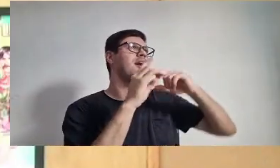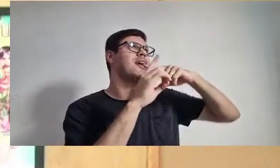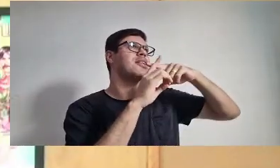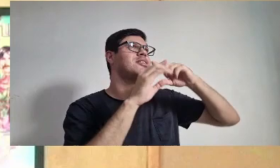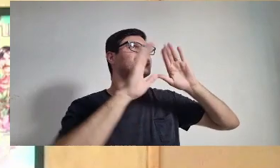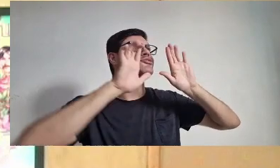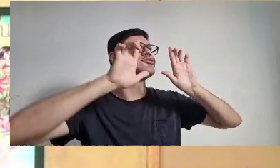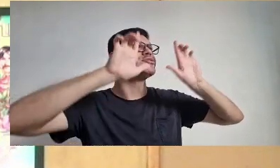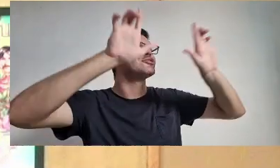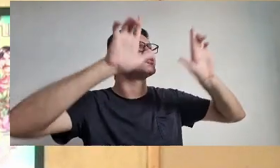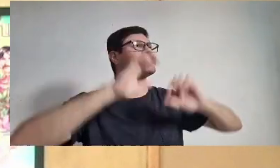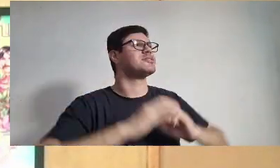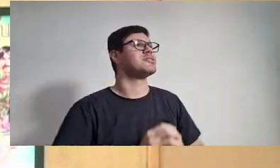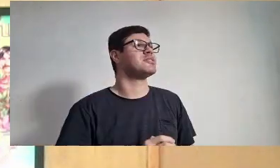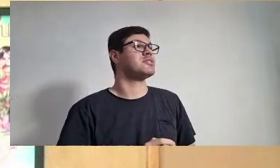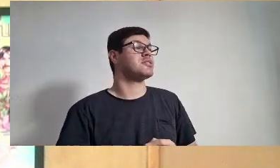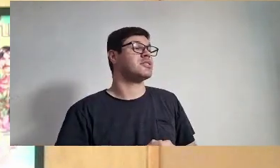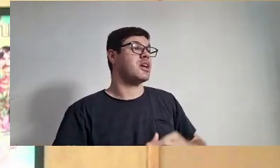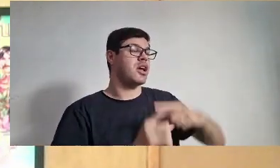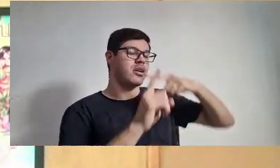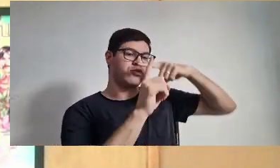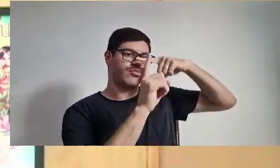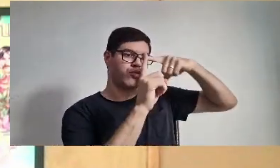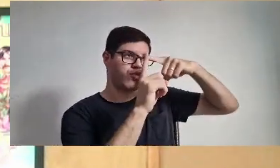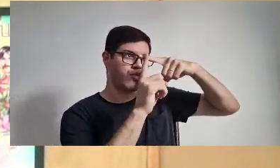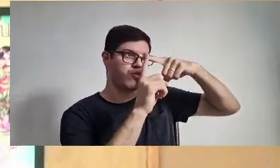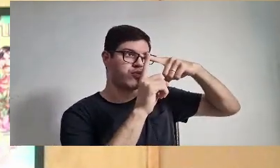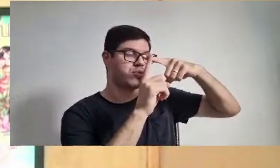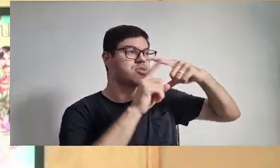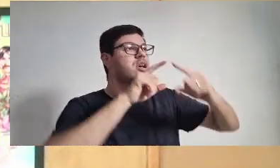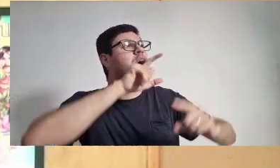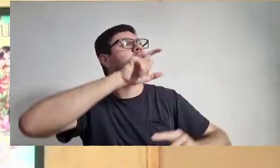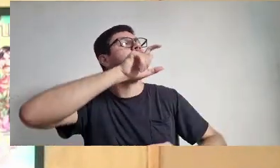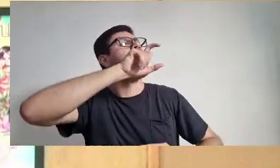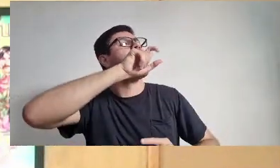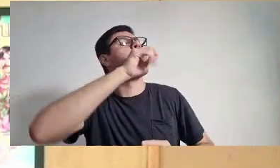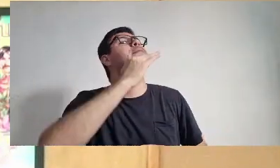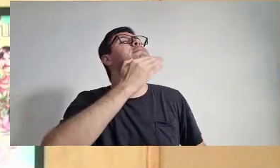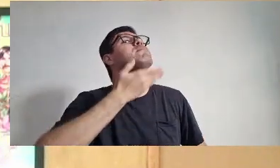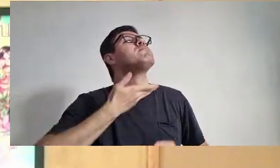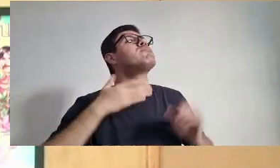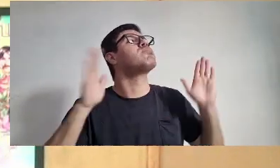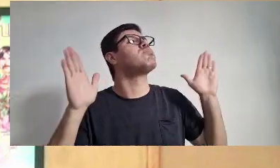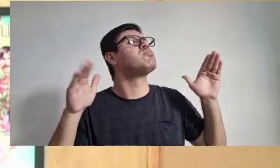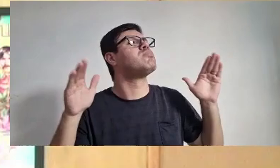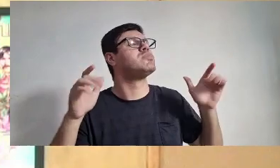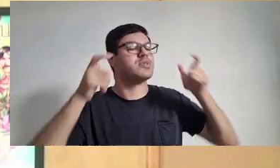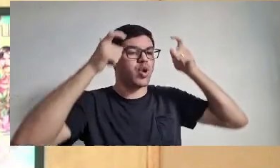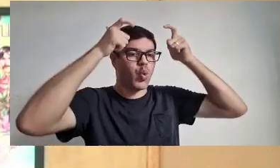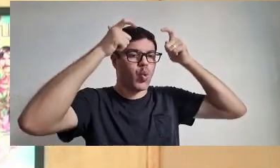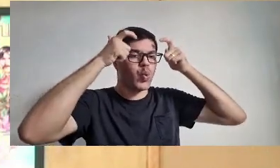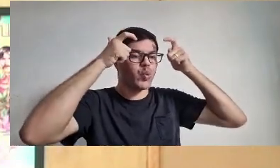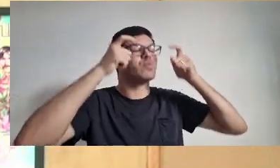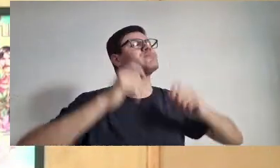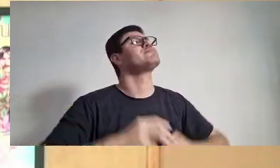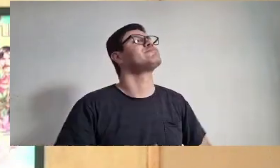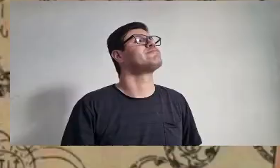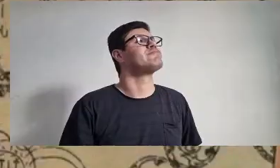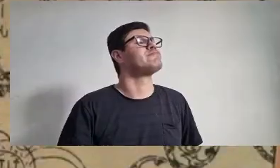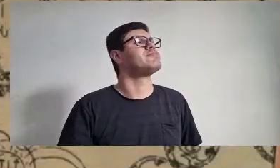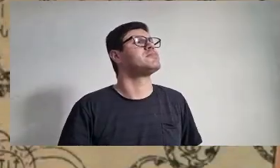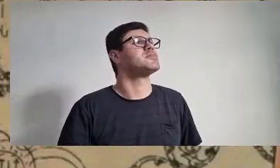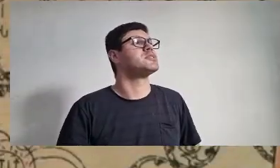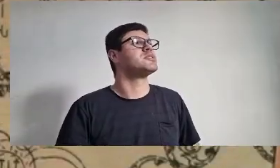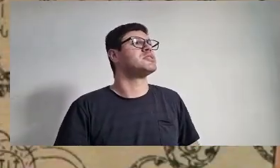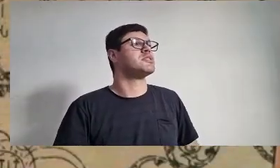cruz, a pomba, o cálice e a coroa. A cruz vazia, porque